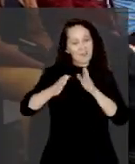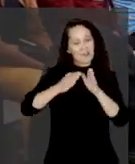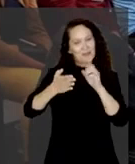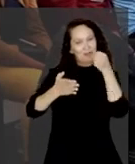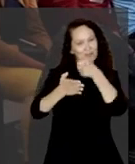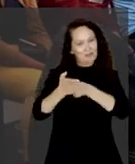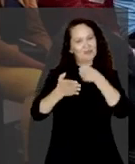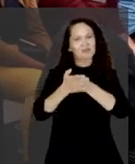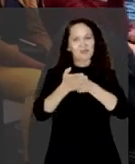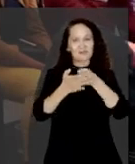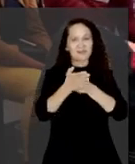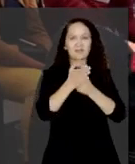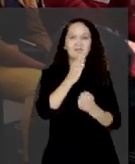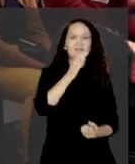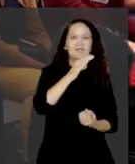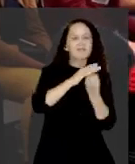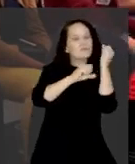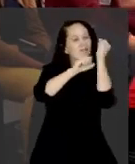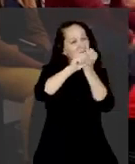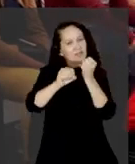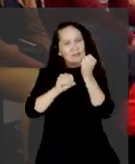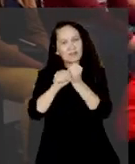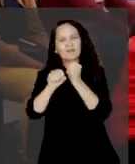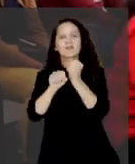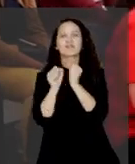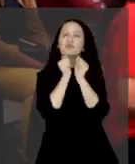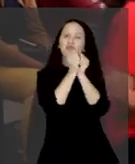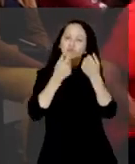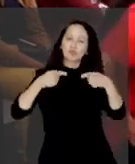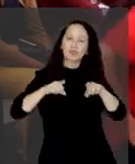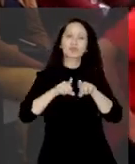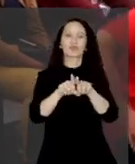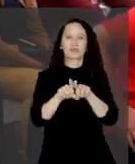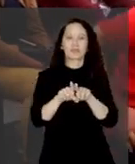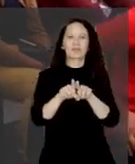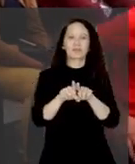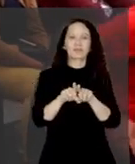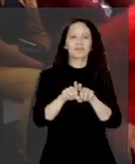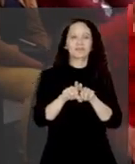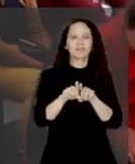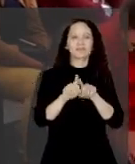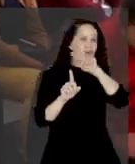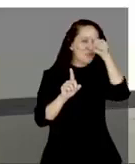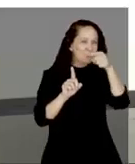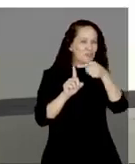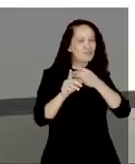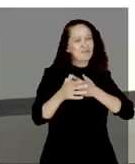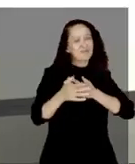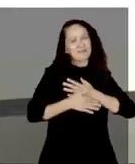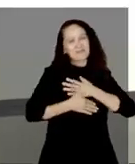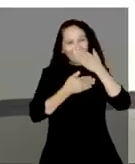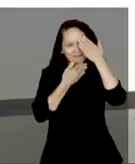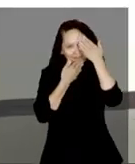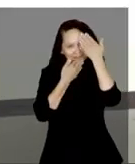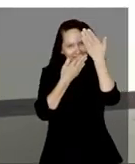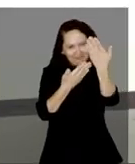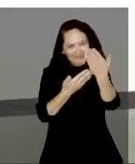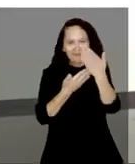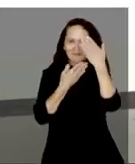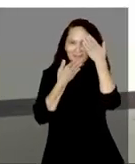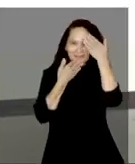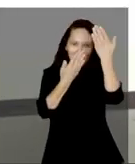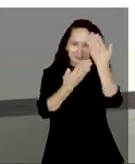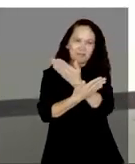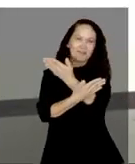Vamos lá, gente, estamos indo para o final antes do filme. Eu gostaria de agradecer a presença do companheiro Cleito Coutinho, presidente do Partido dos Trabalhadores em